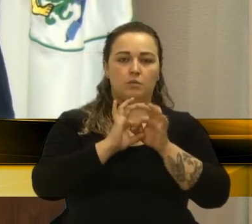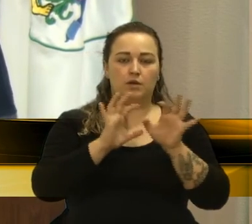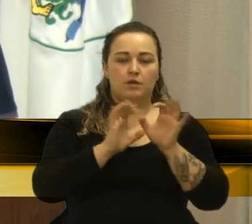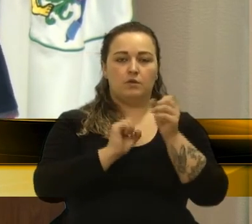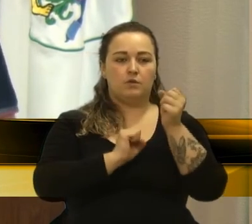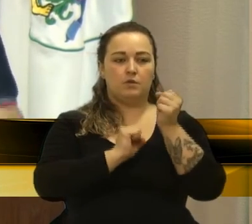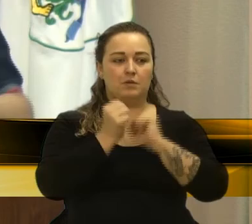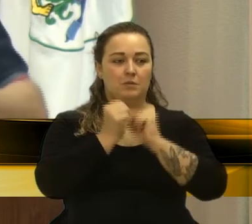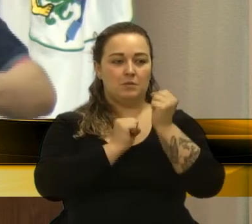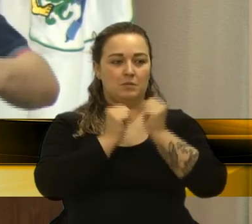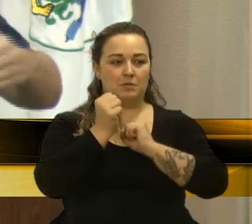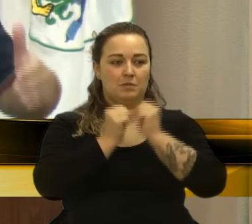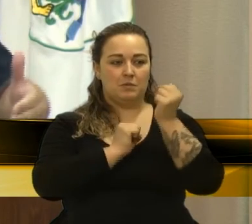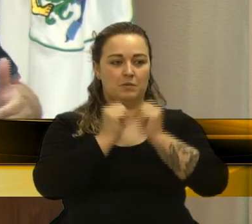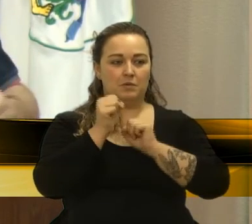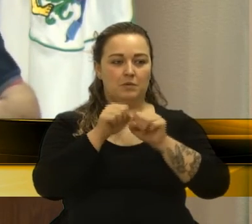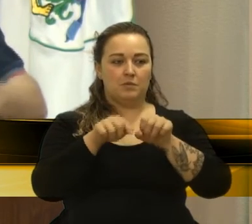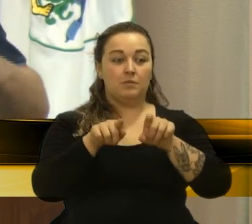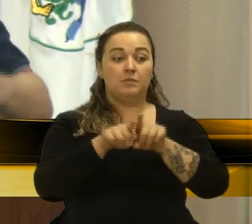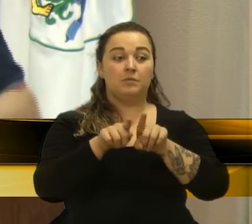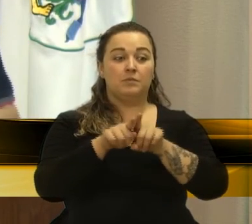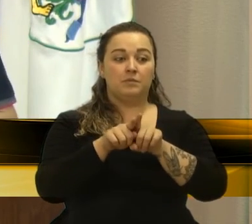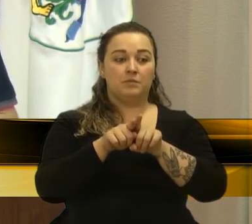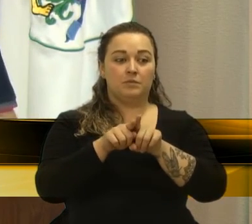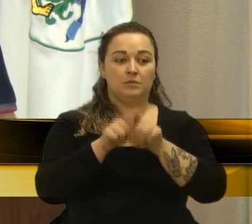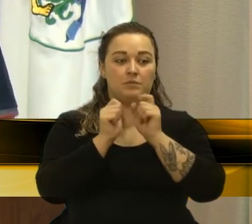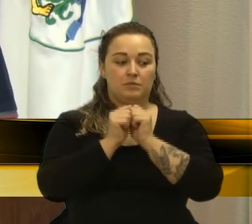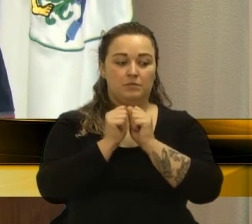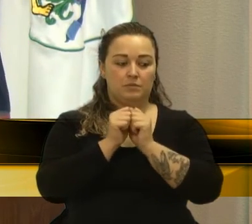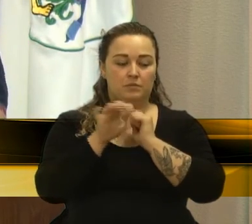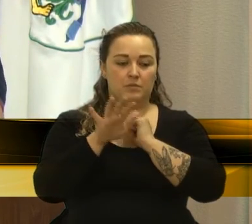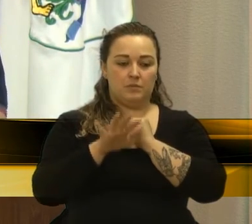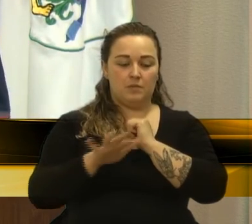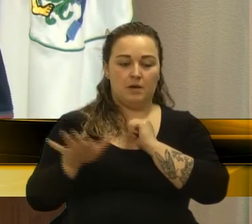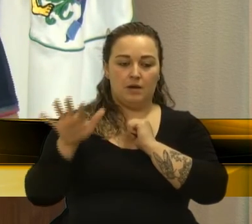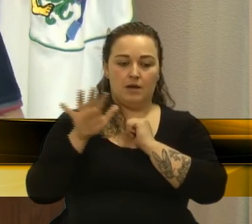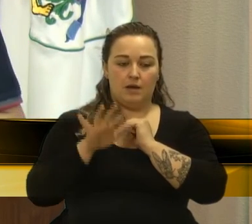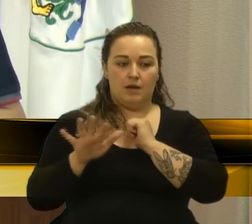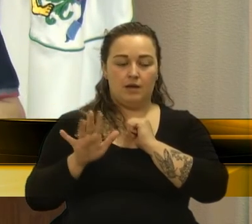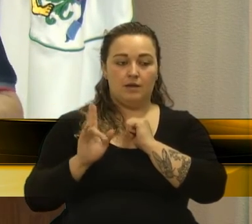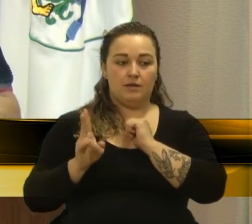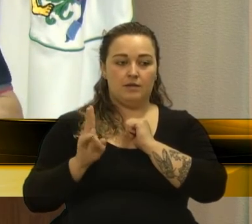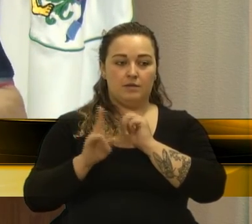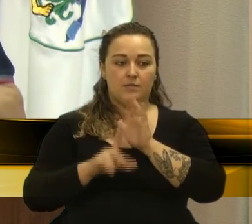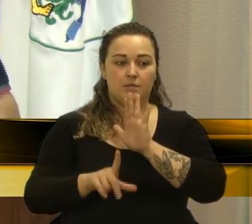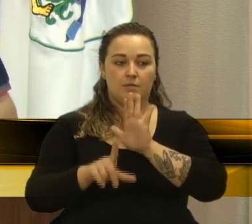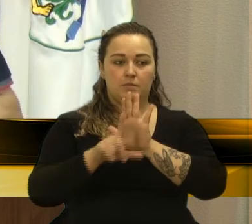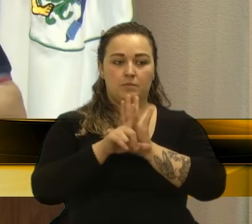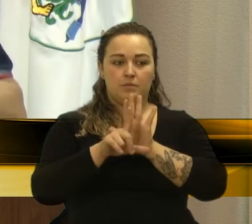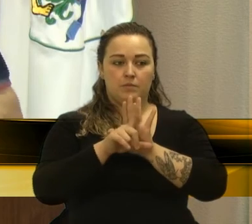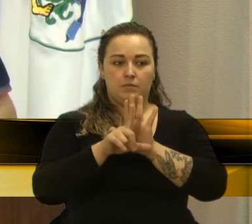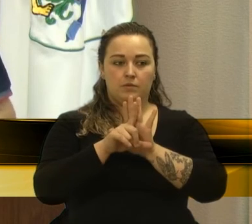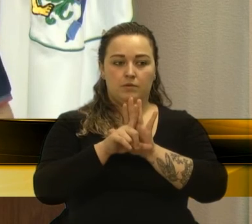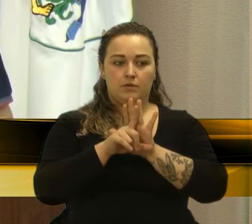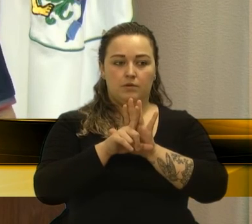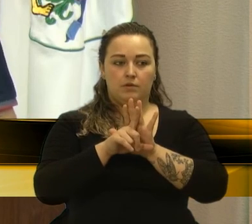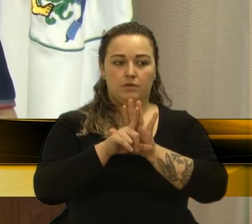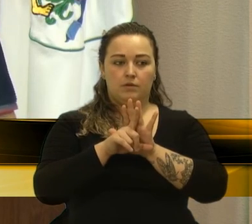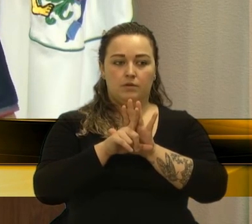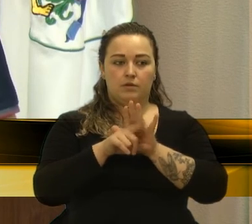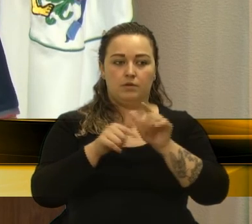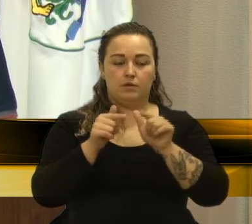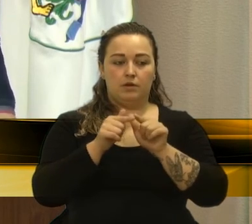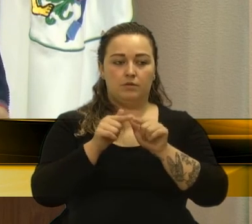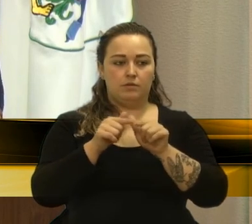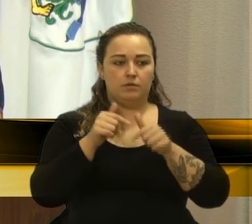termo de cessão para que uma área nobre, para que uma área que sempre foi, por lei, destinada à qualificação profissional e à